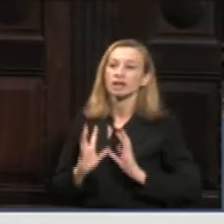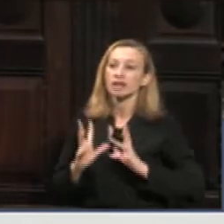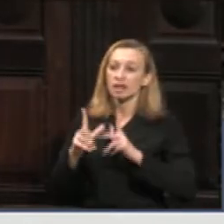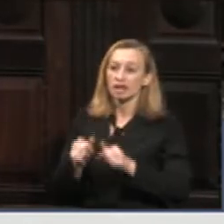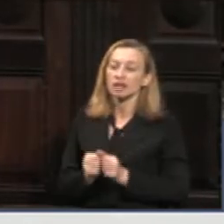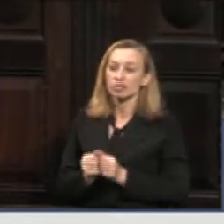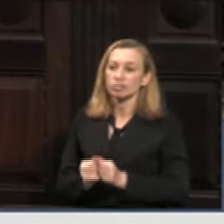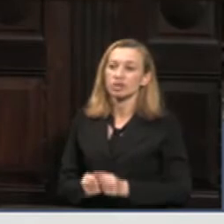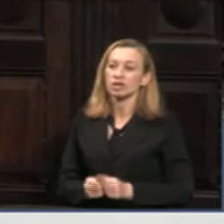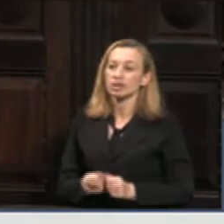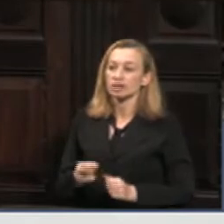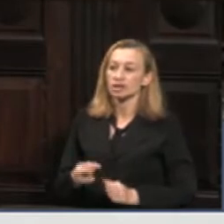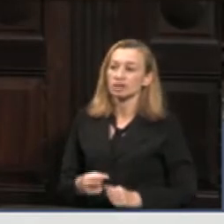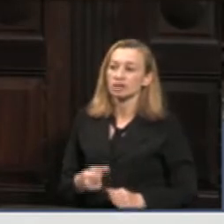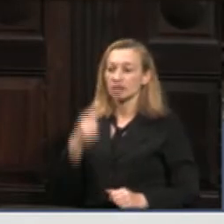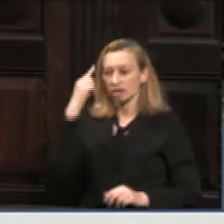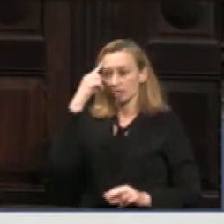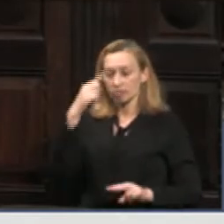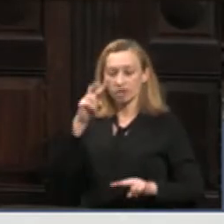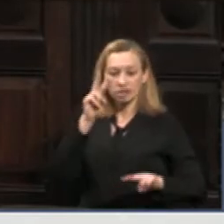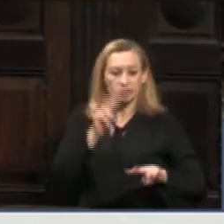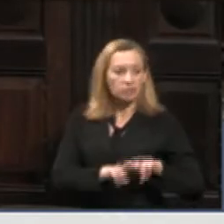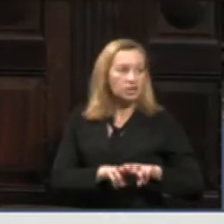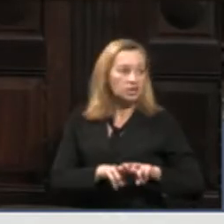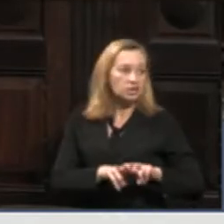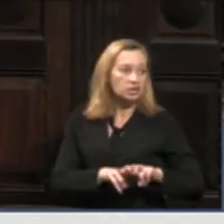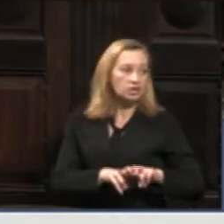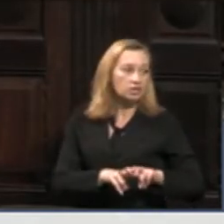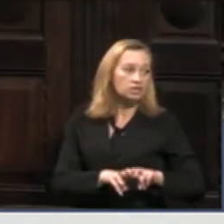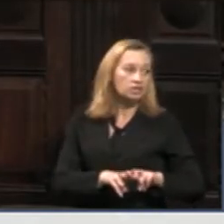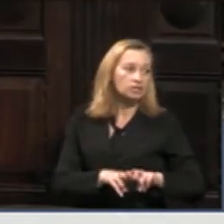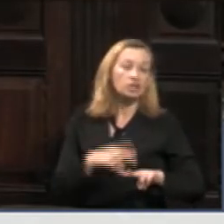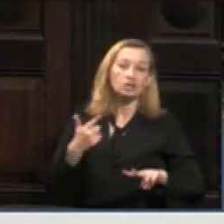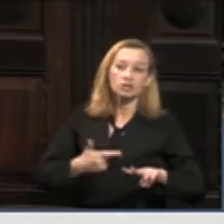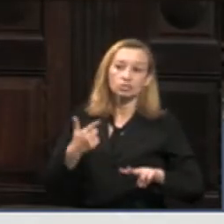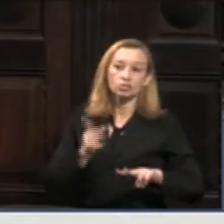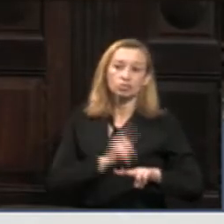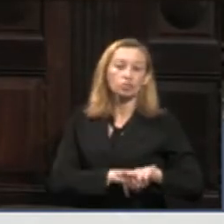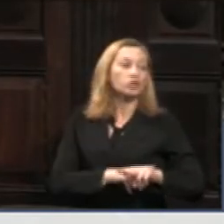autoriza a prisão com a condenação em segunda instância,